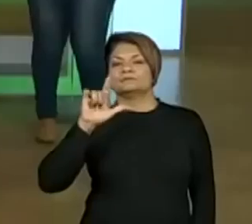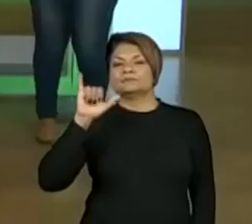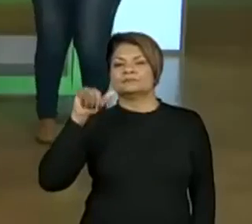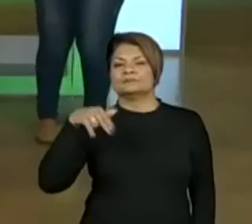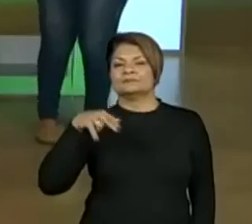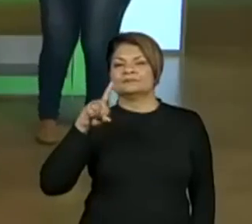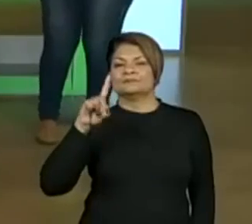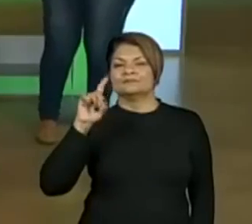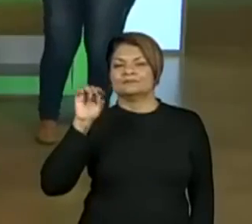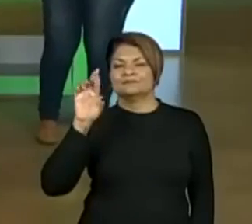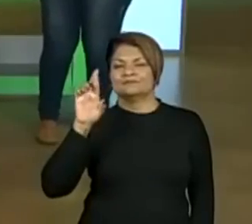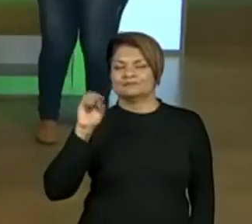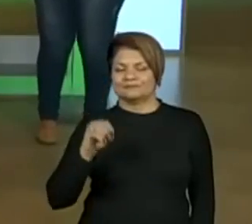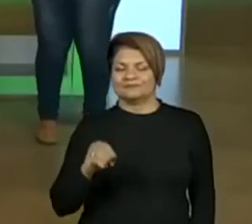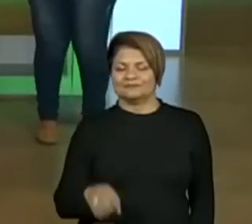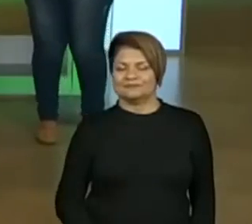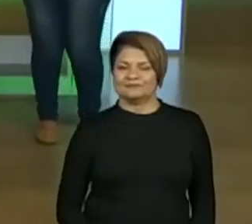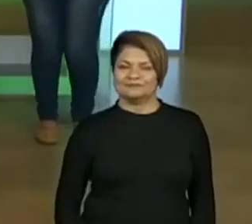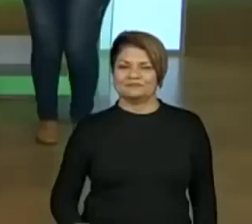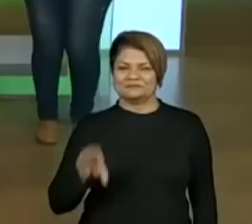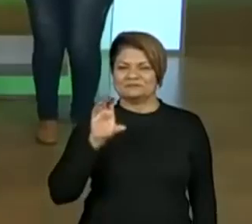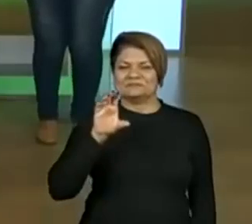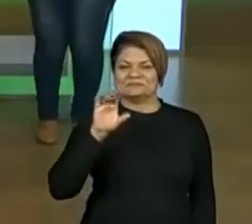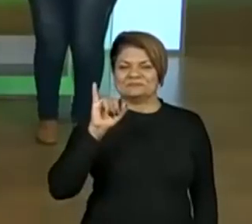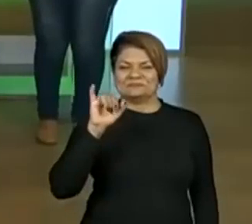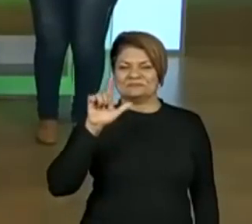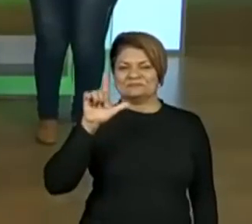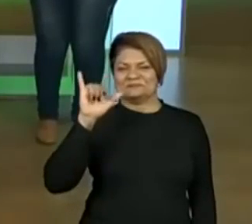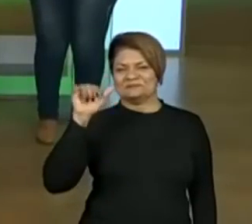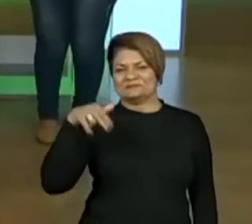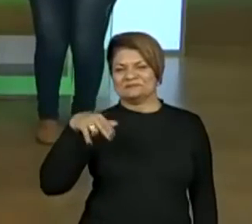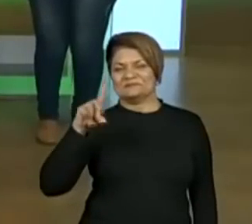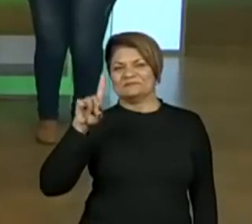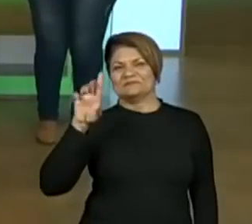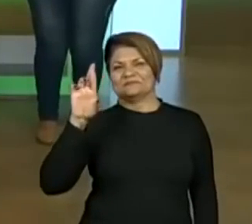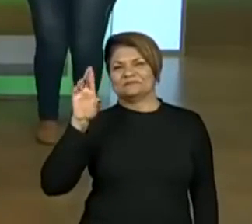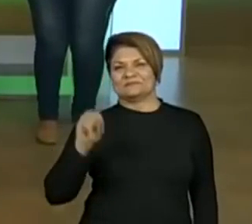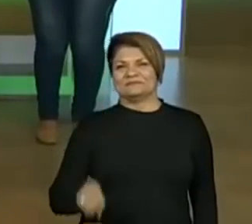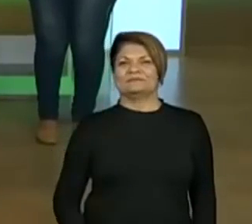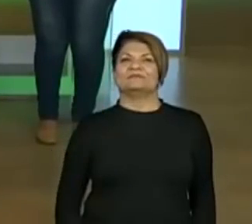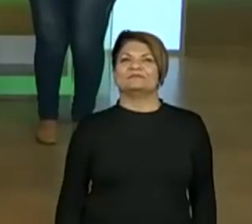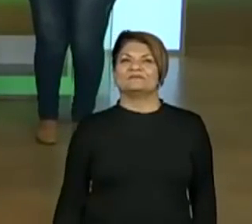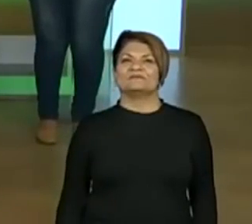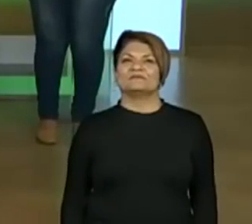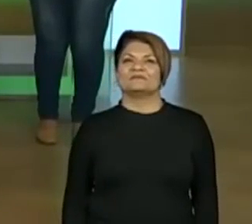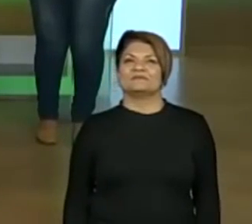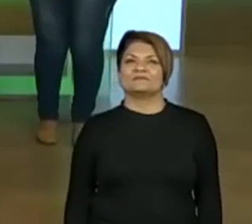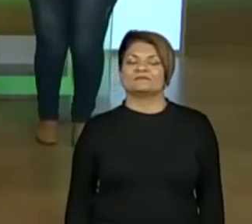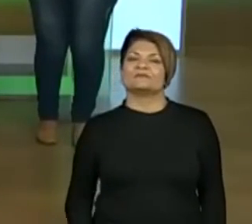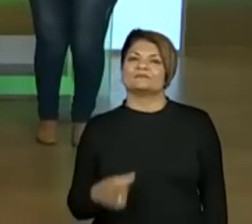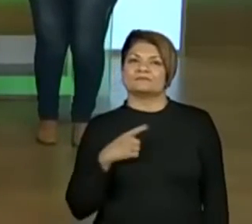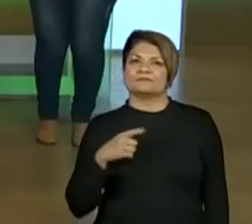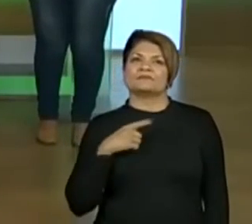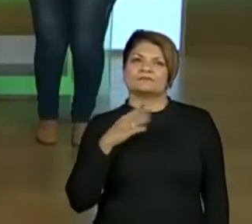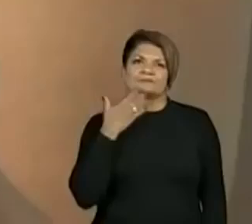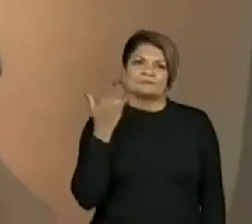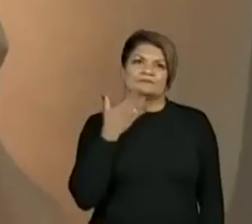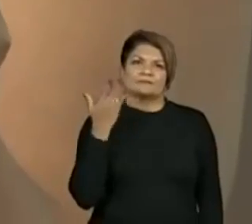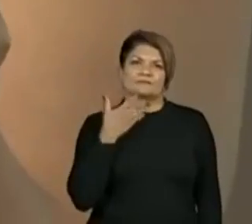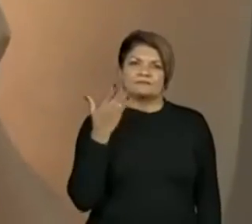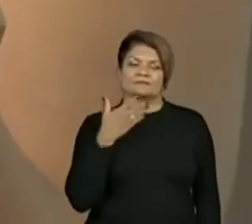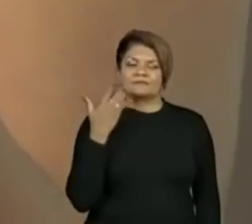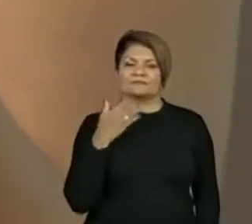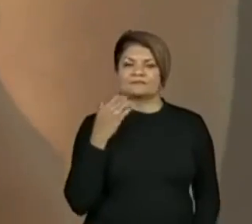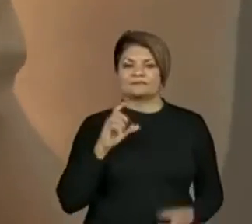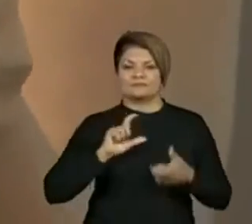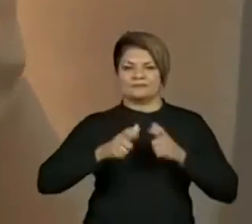cilindro. Cilindro. É um cilindro. A pro tá tão assim. Tem esse aqui, ó. Ah, esse é fácil. Esse é fácil. Um